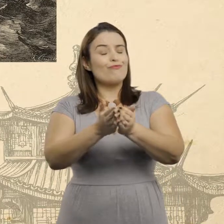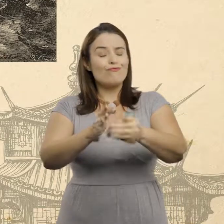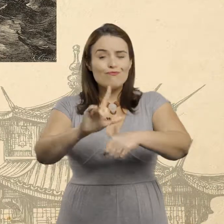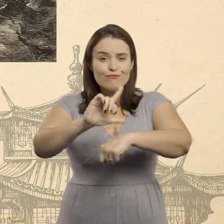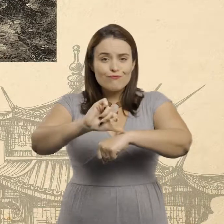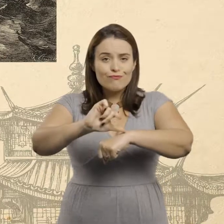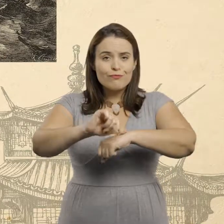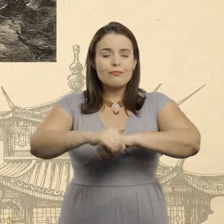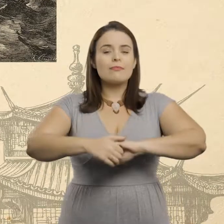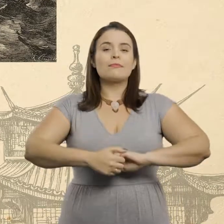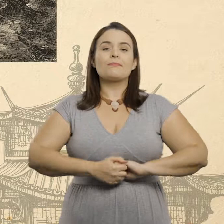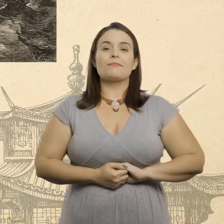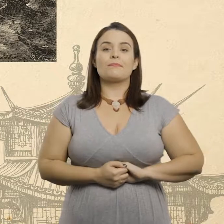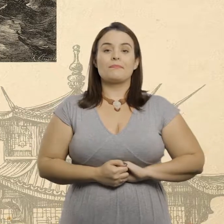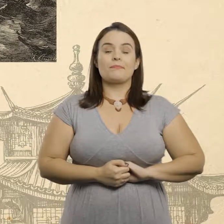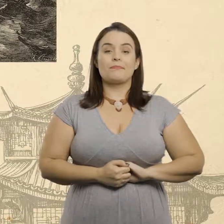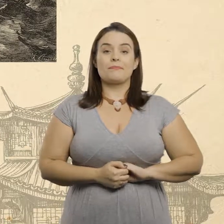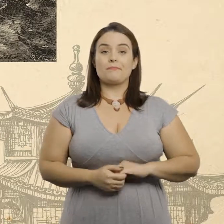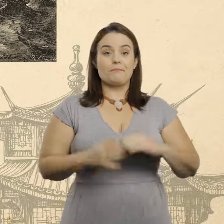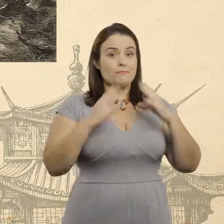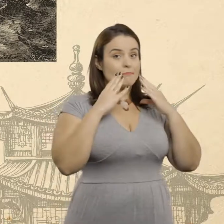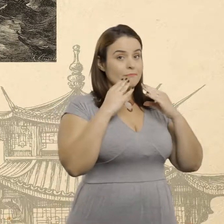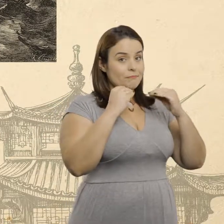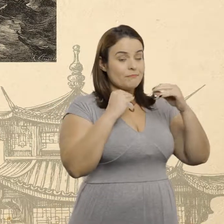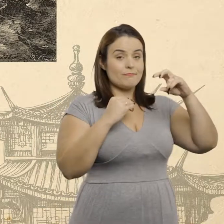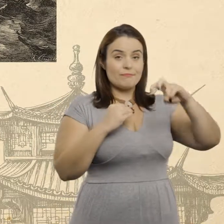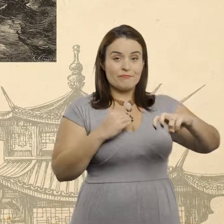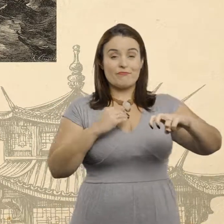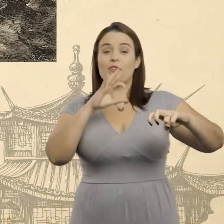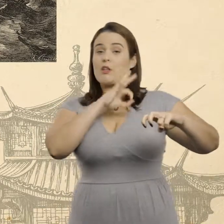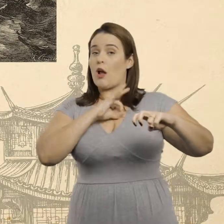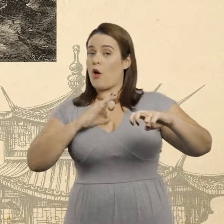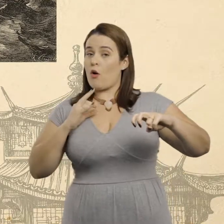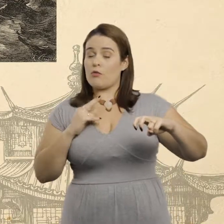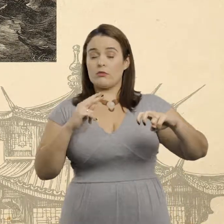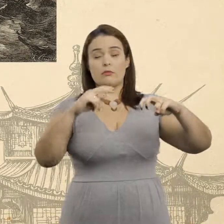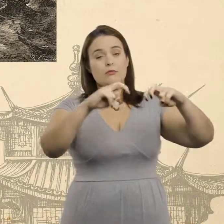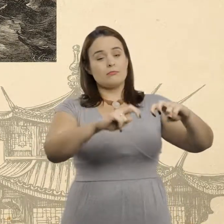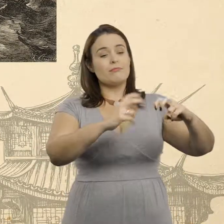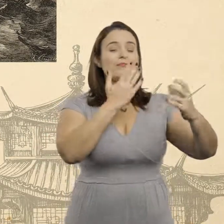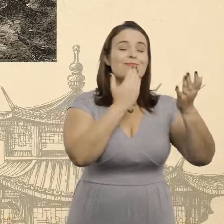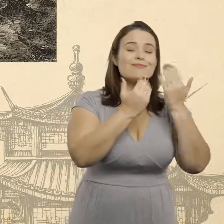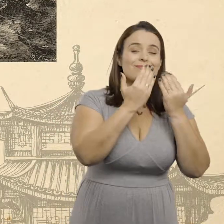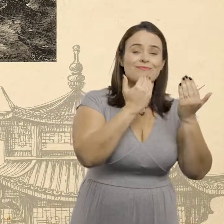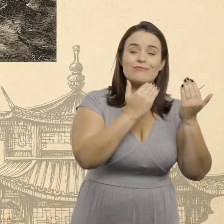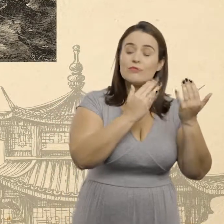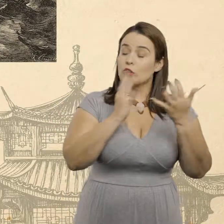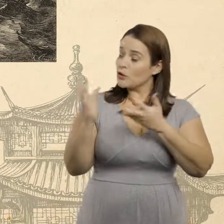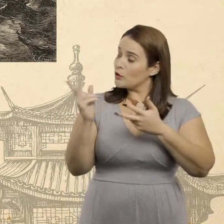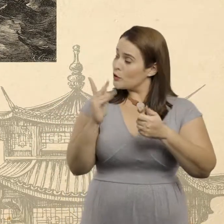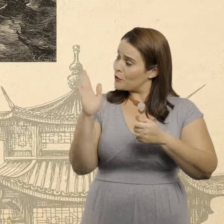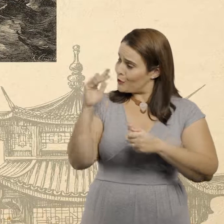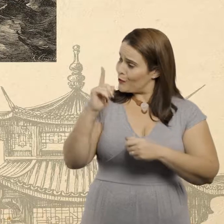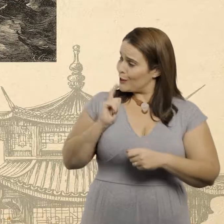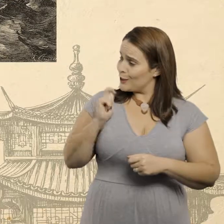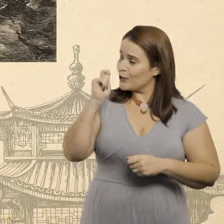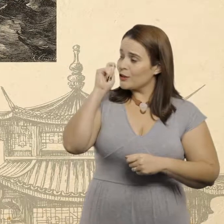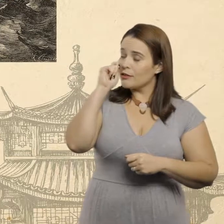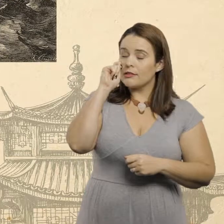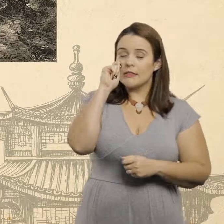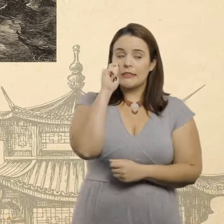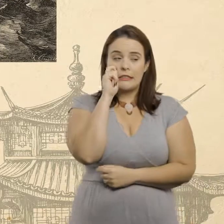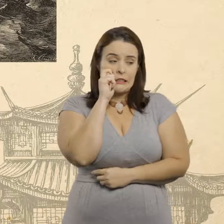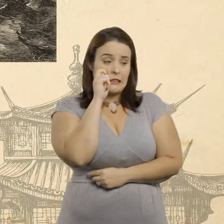estava atrasando a viagem. O Sr. Fogg e a Aouda se sentaram para comer e convidaram o detetive Fix.